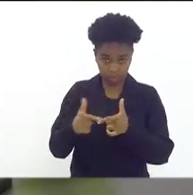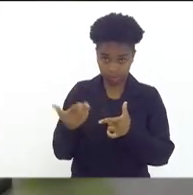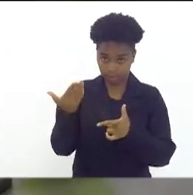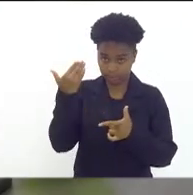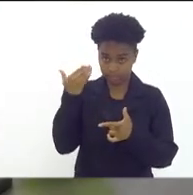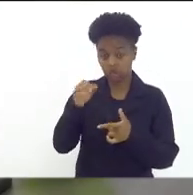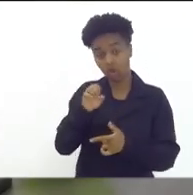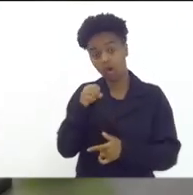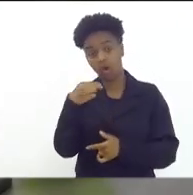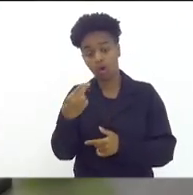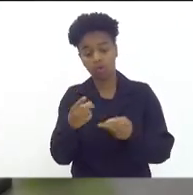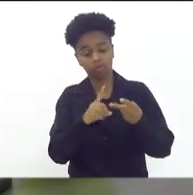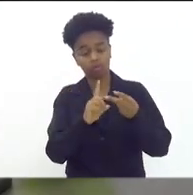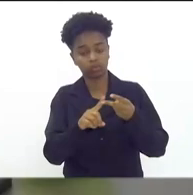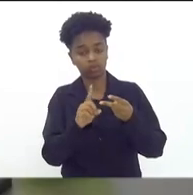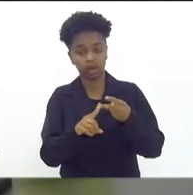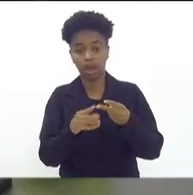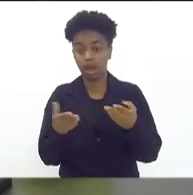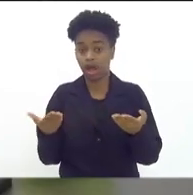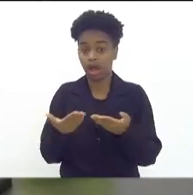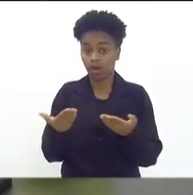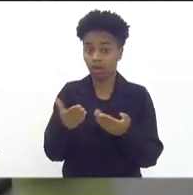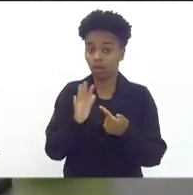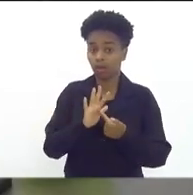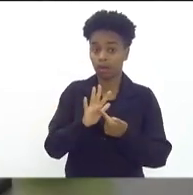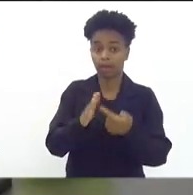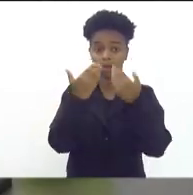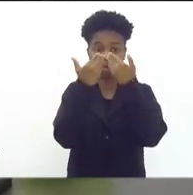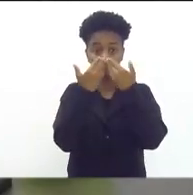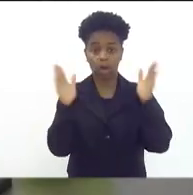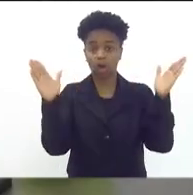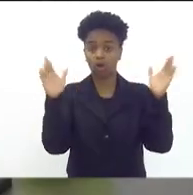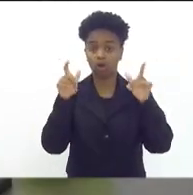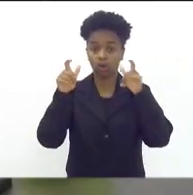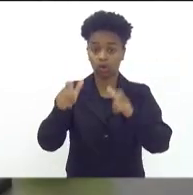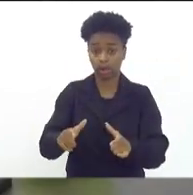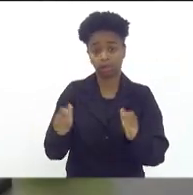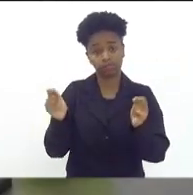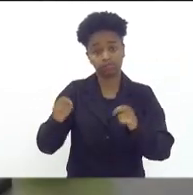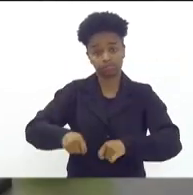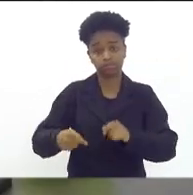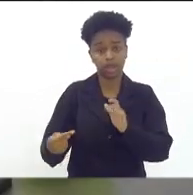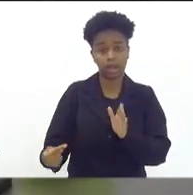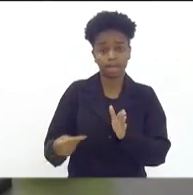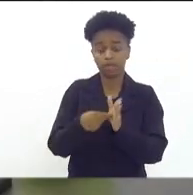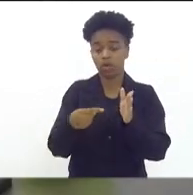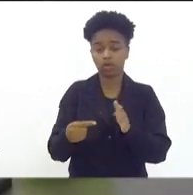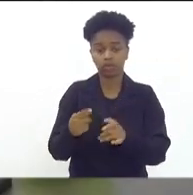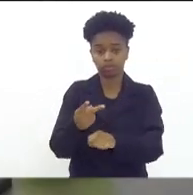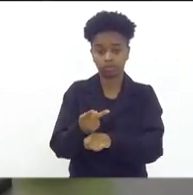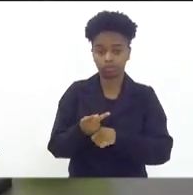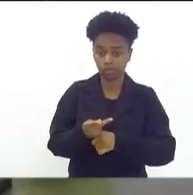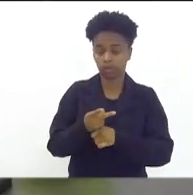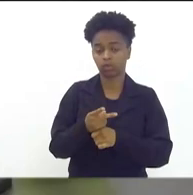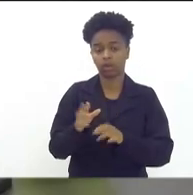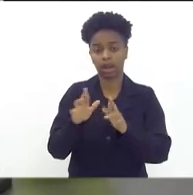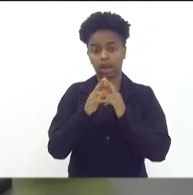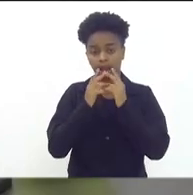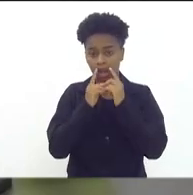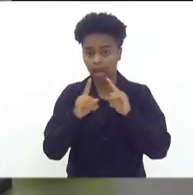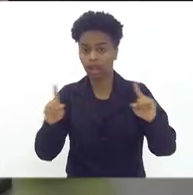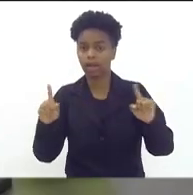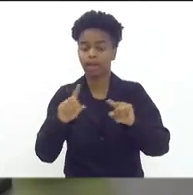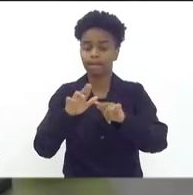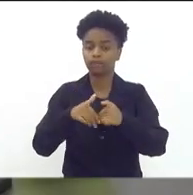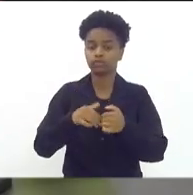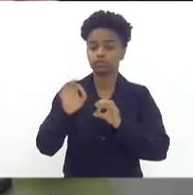se se vislumbrou o ambiente adequado para que essa reclamações chegue a gente é reguladora a partir de